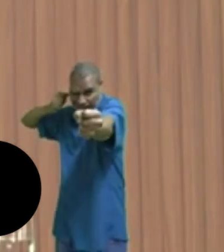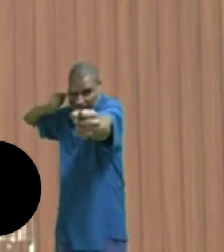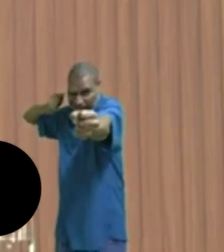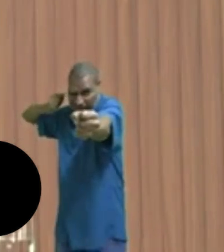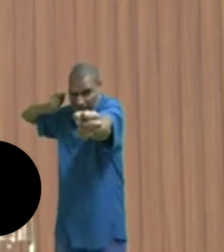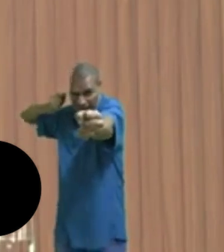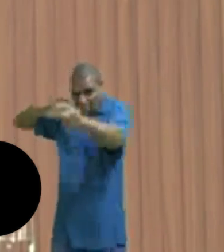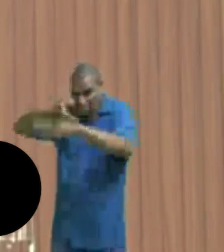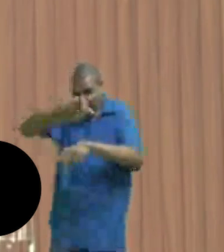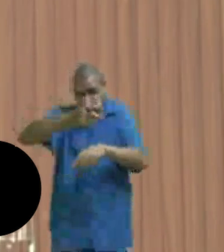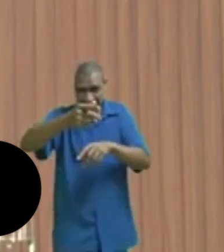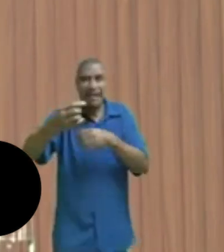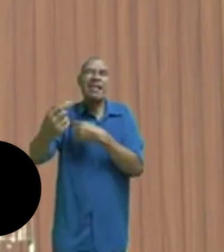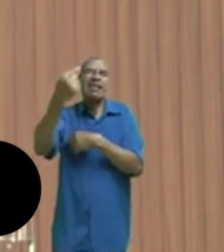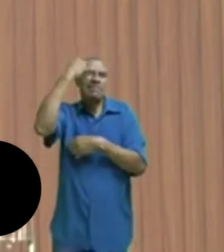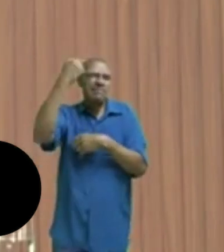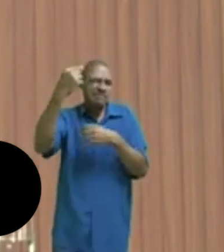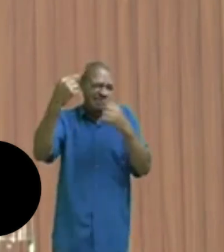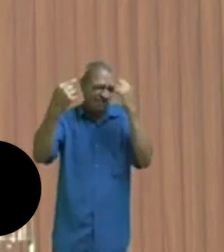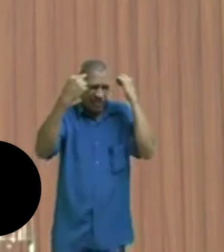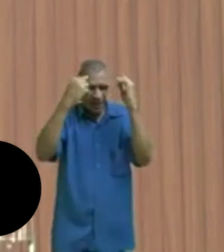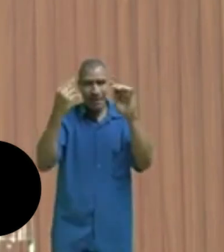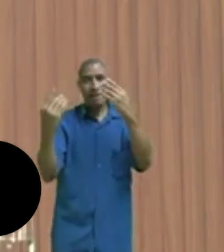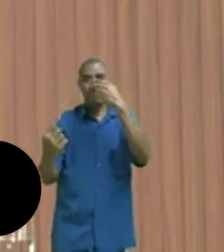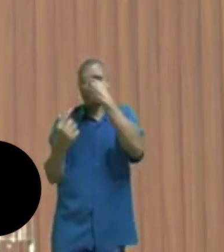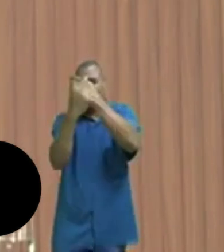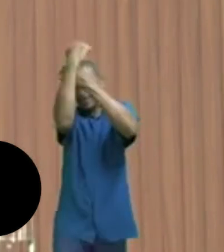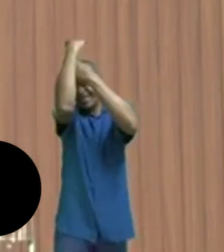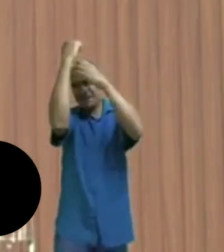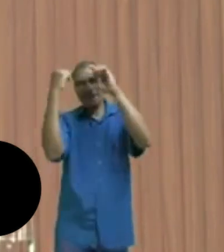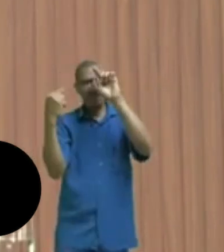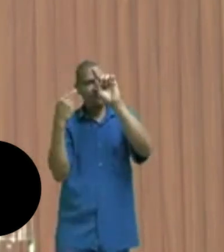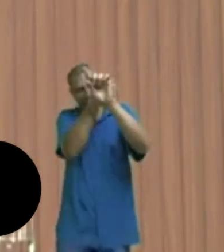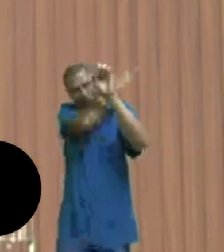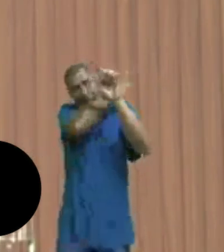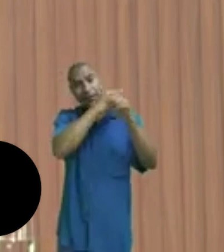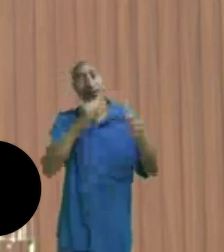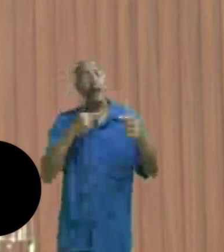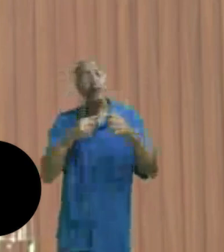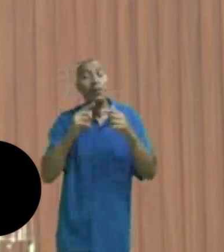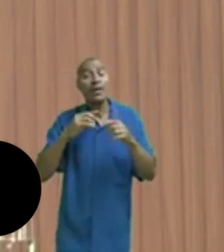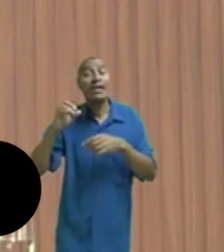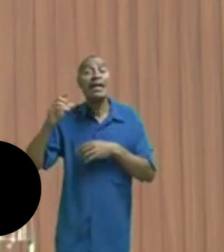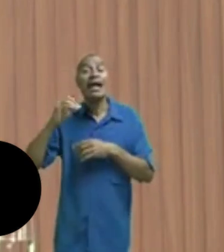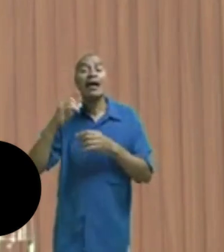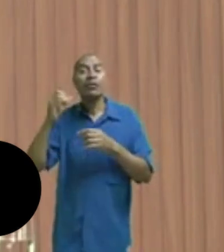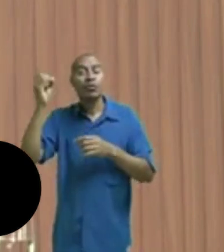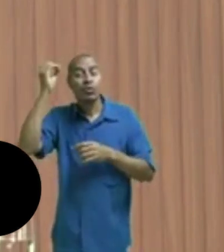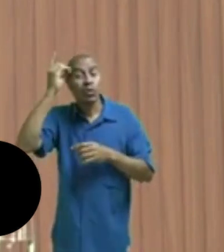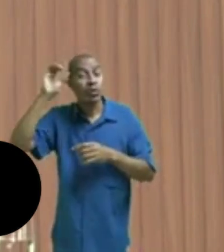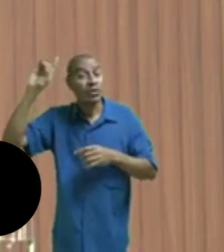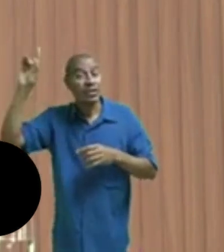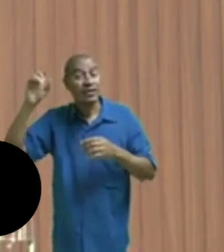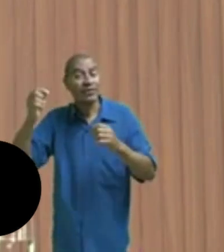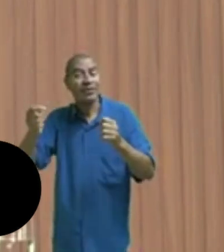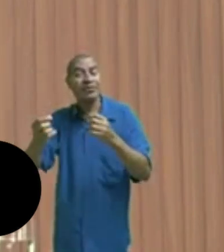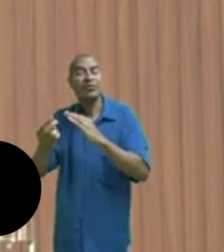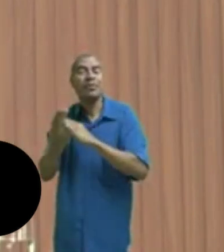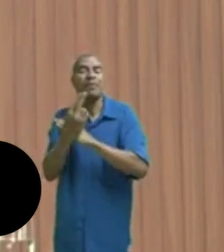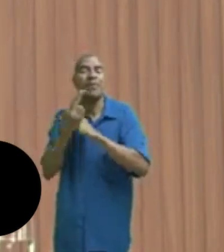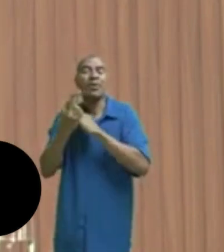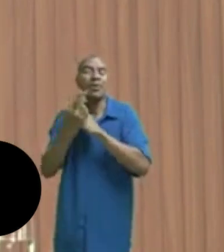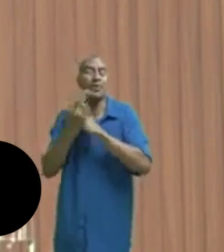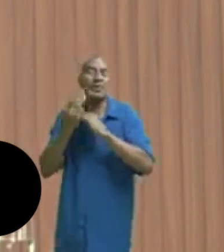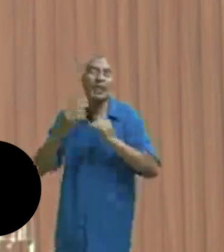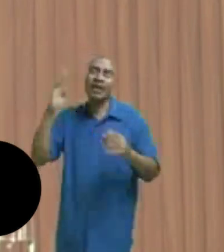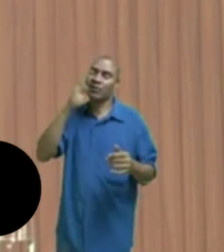sempre que o que nos motiva e o que nos vocaciona e o que nos faz perseverar não são as coisas que receberemos